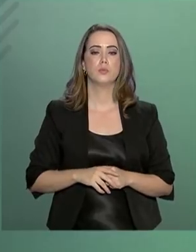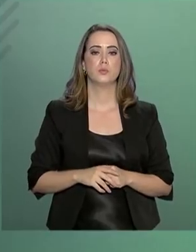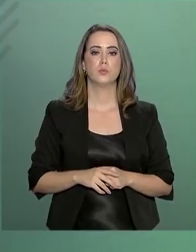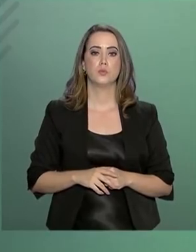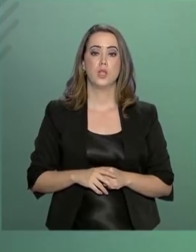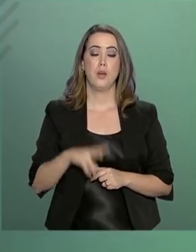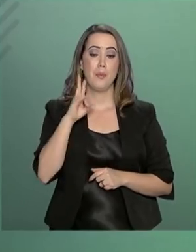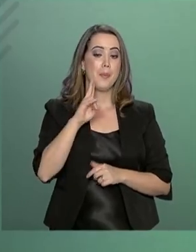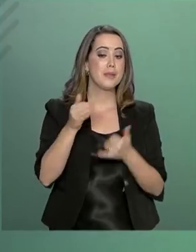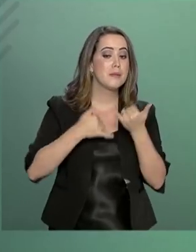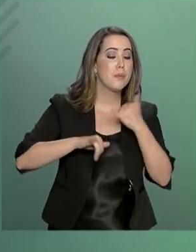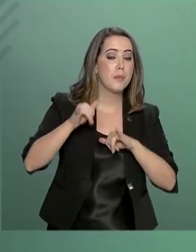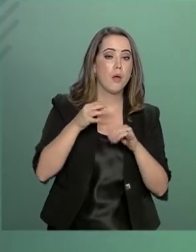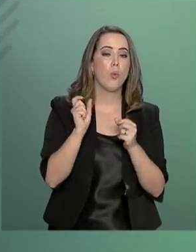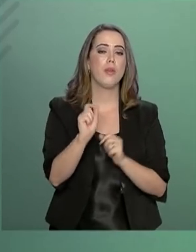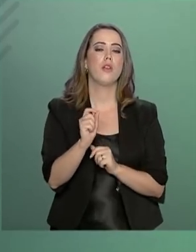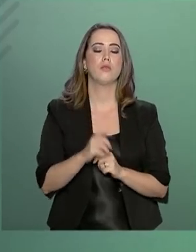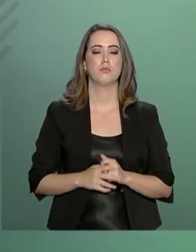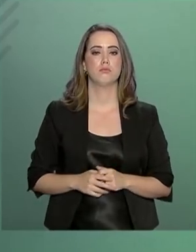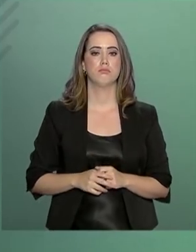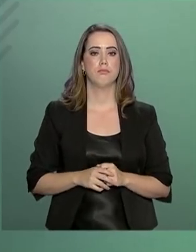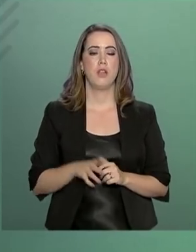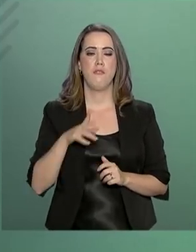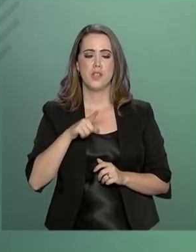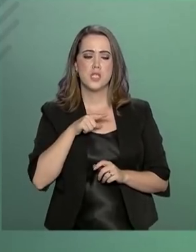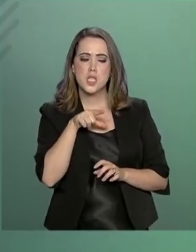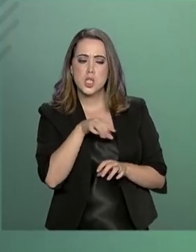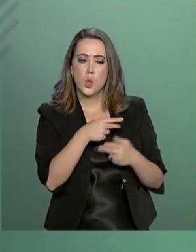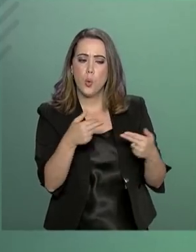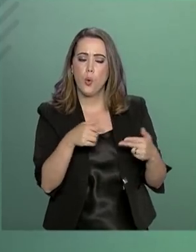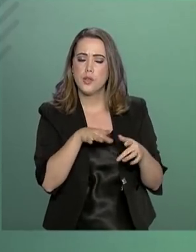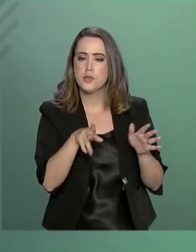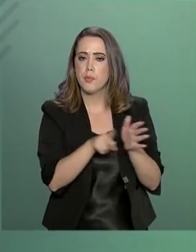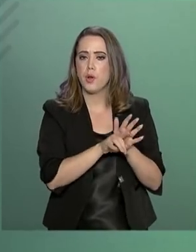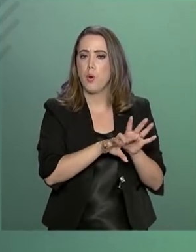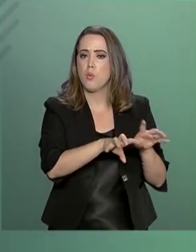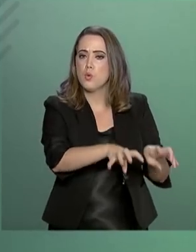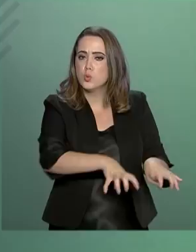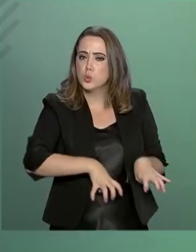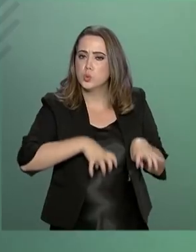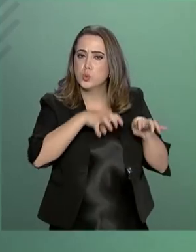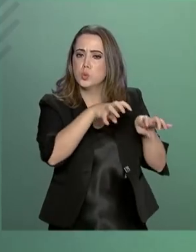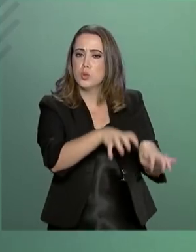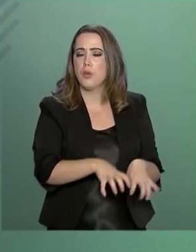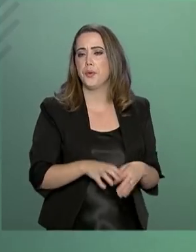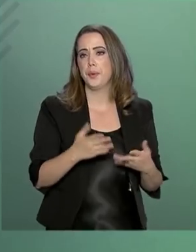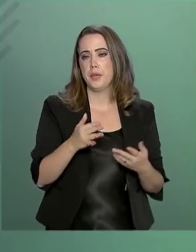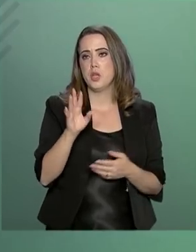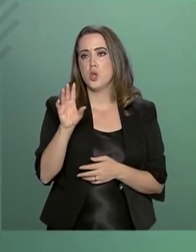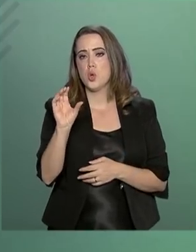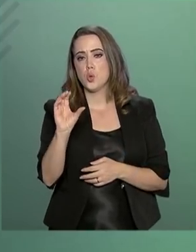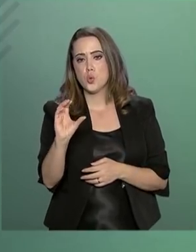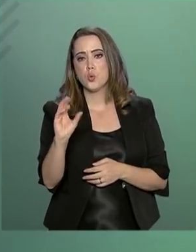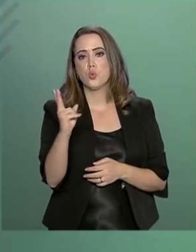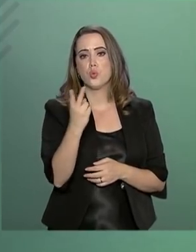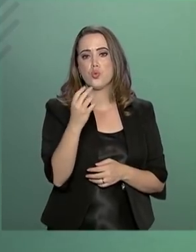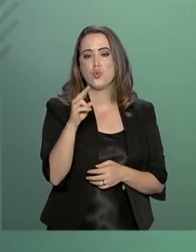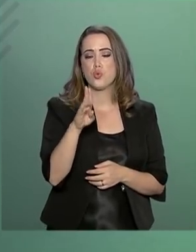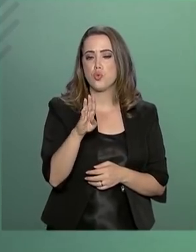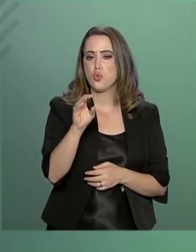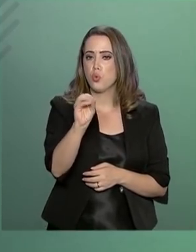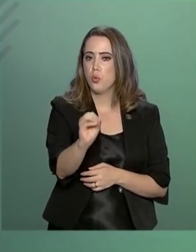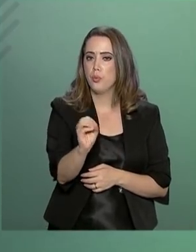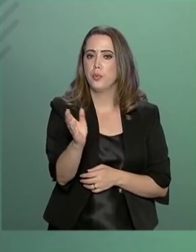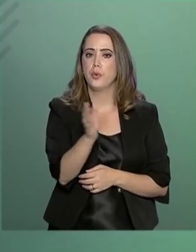deverá medir a presença de metais como Mercúrio chumbo Arsênio manganês